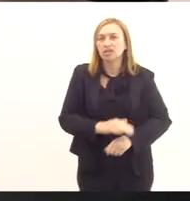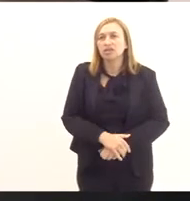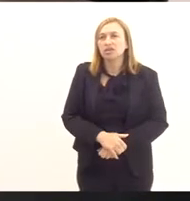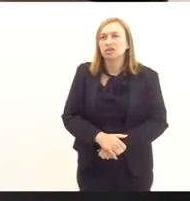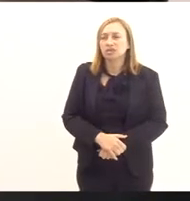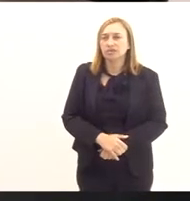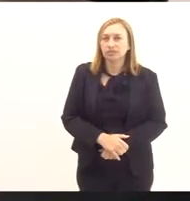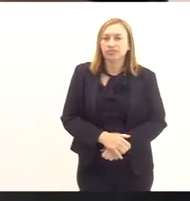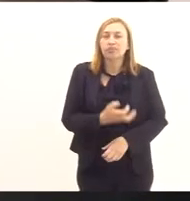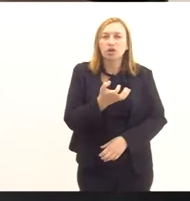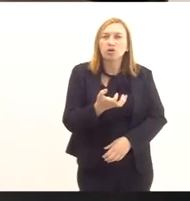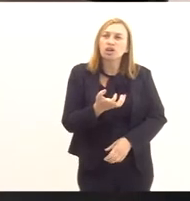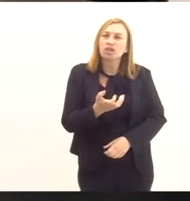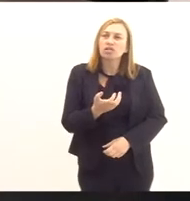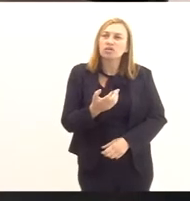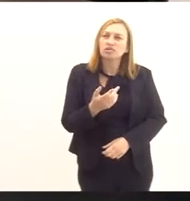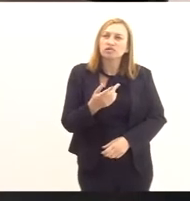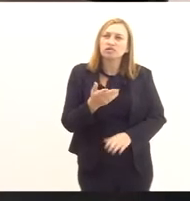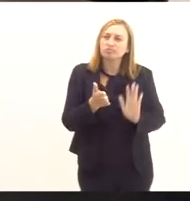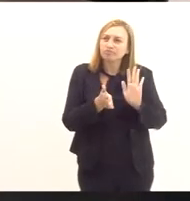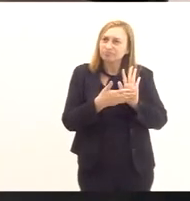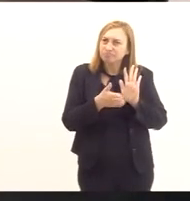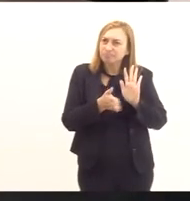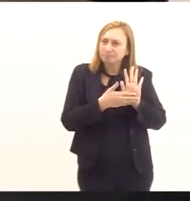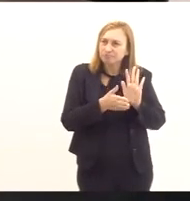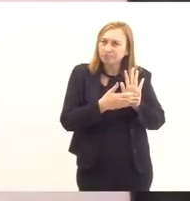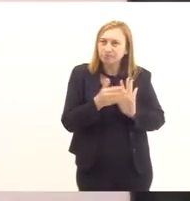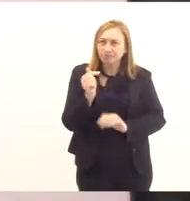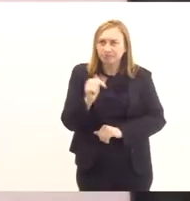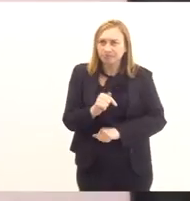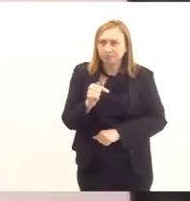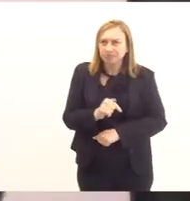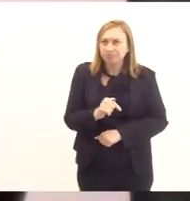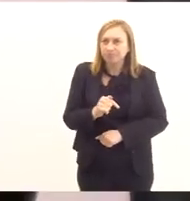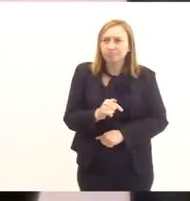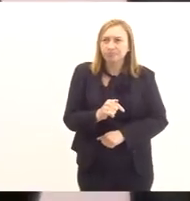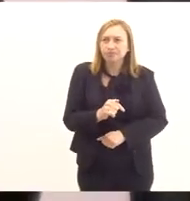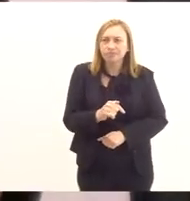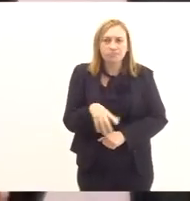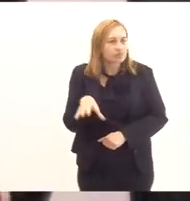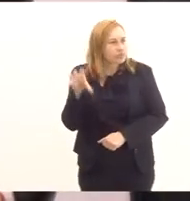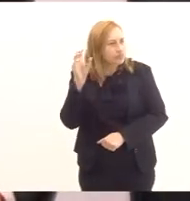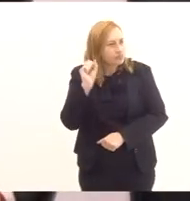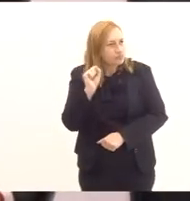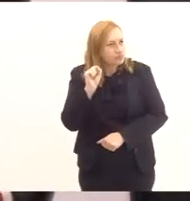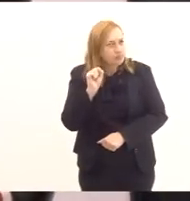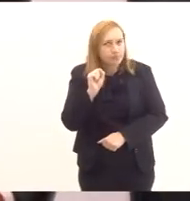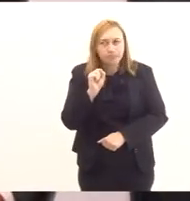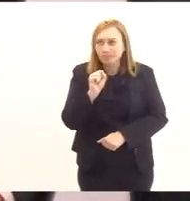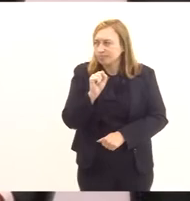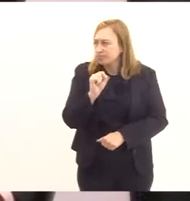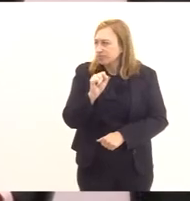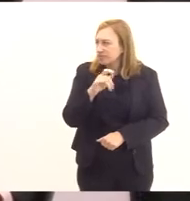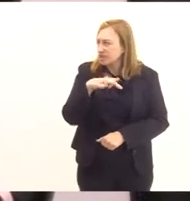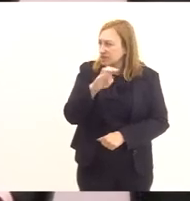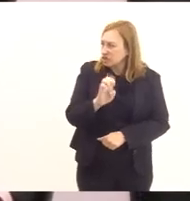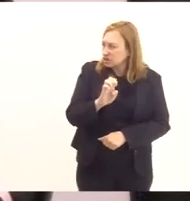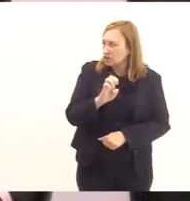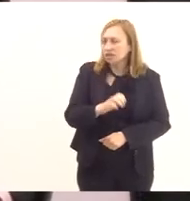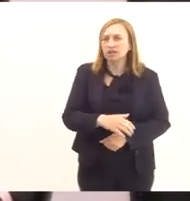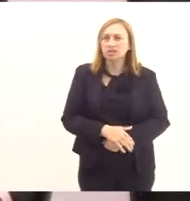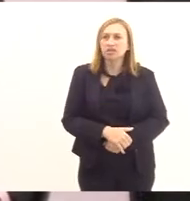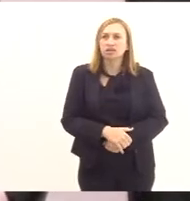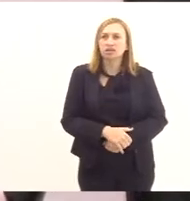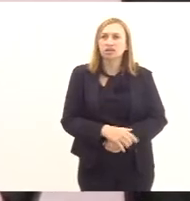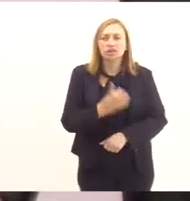o quero fazer uma proposta aqui porque ouvindo vendo vossa excelência ouvindo Alexandre